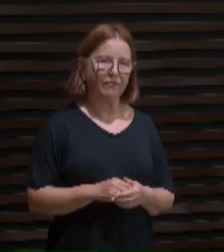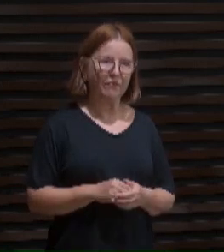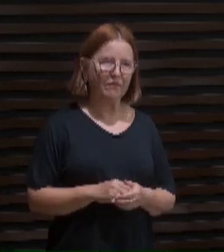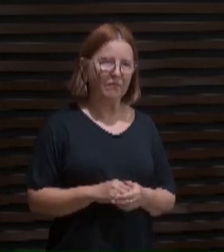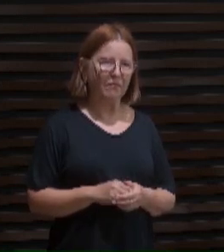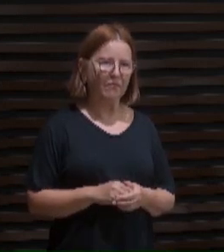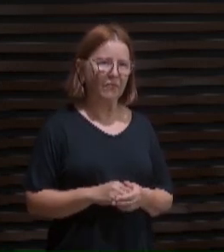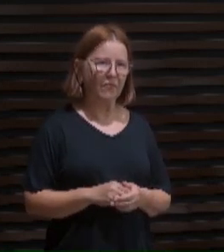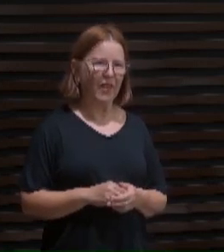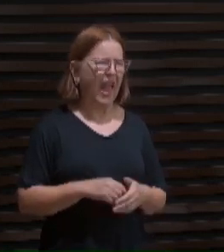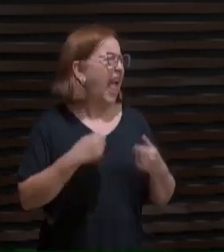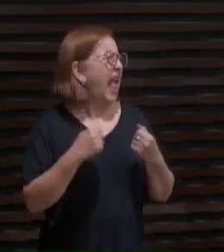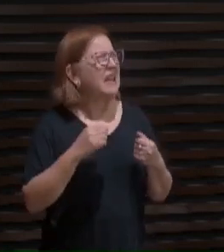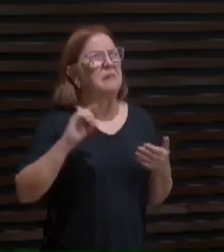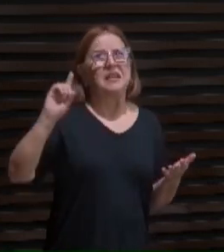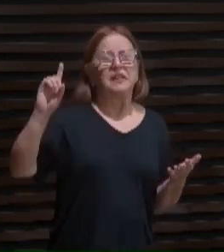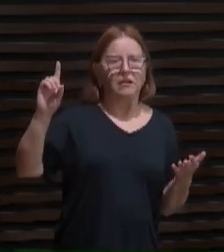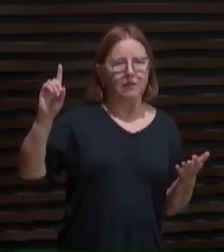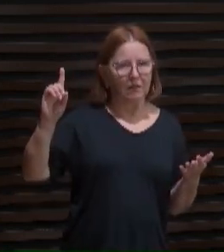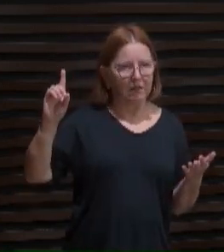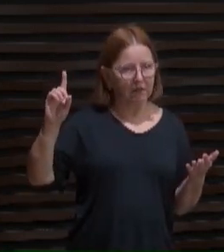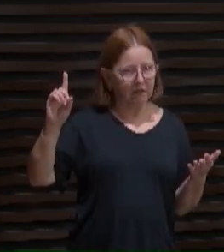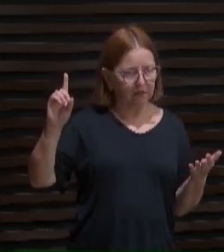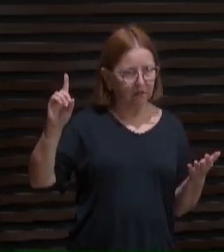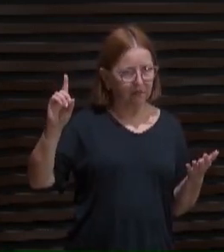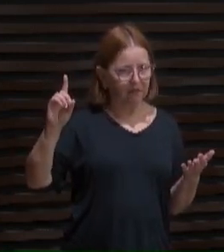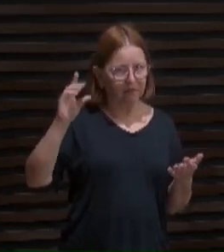Eu não preciso de Deus.